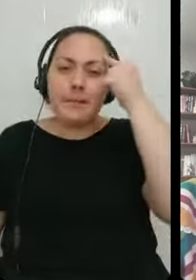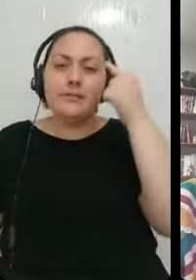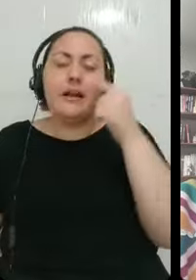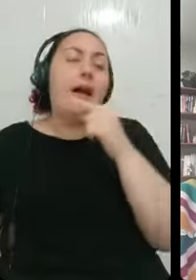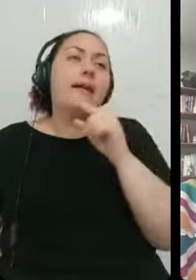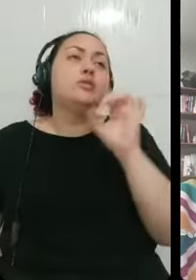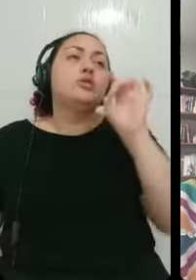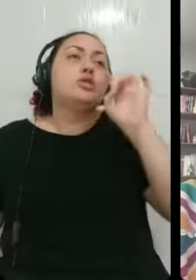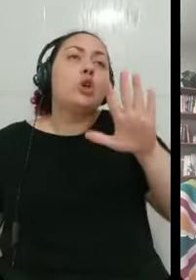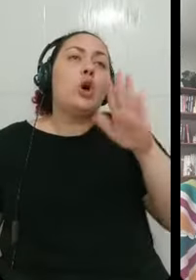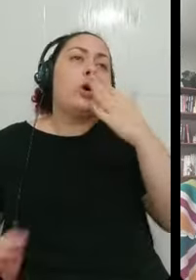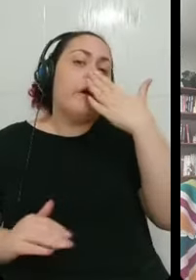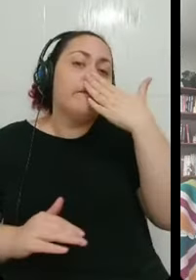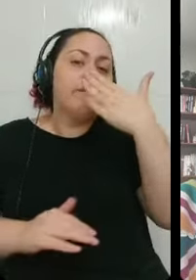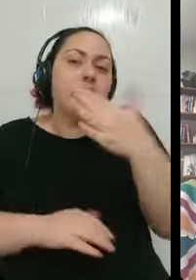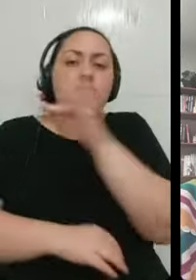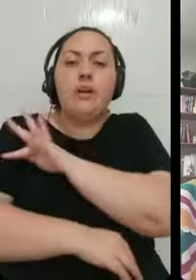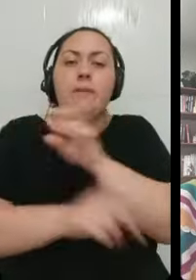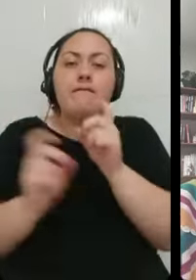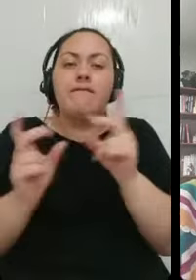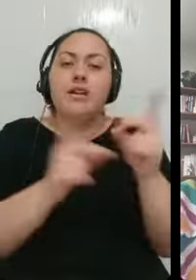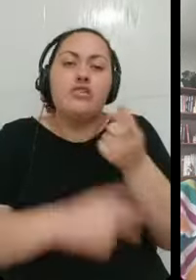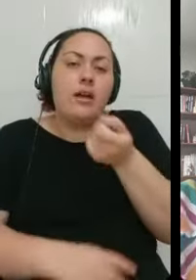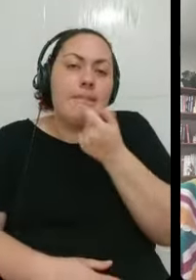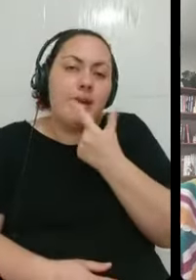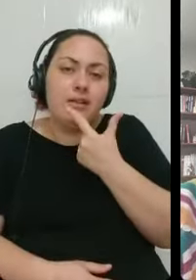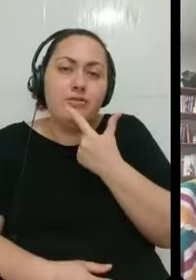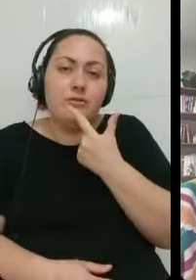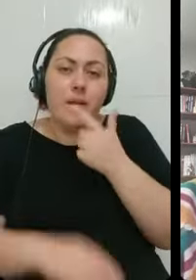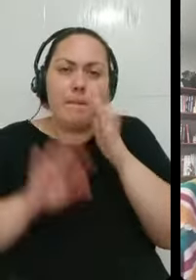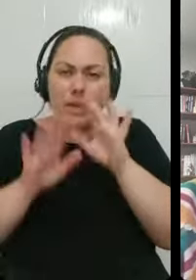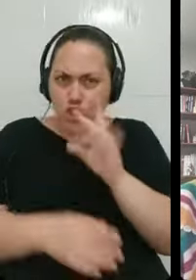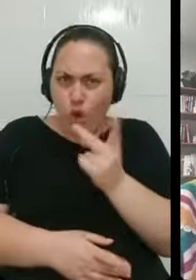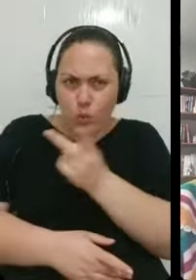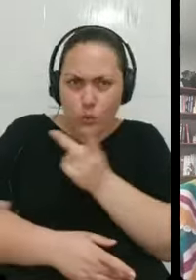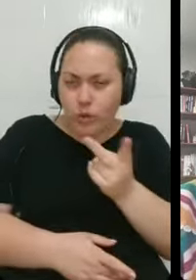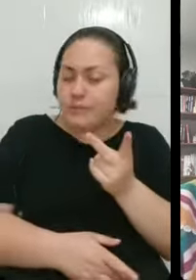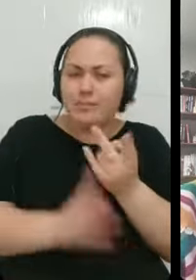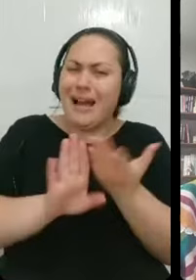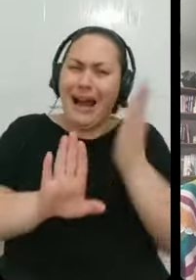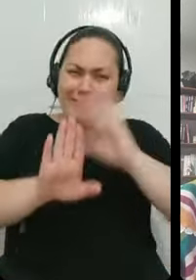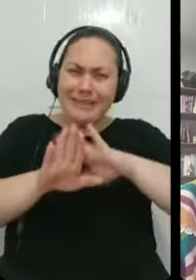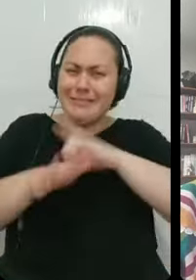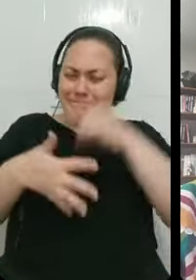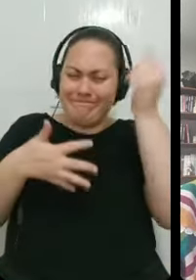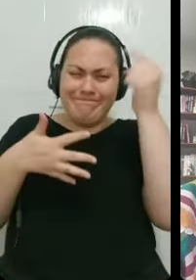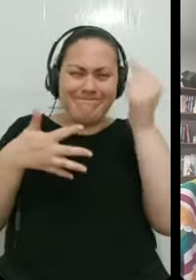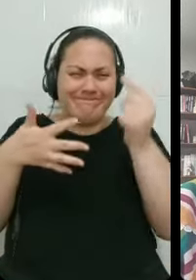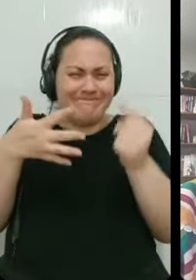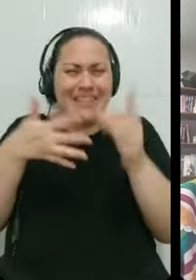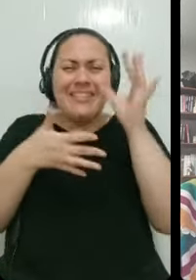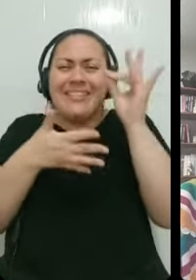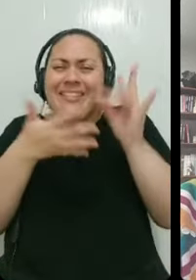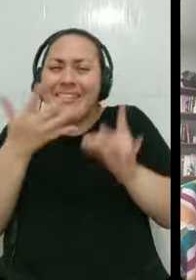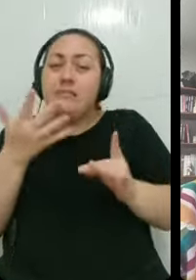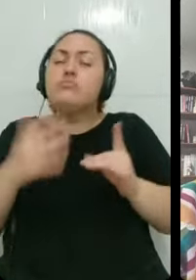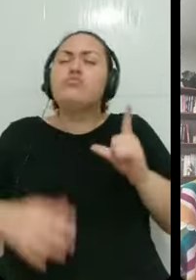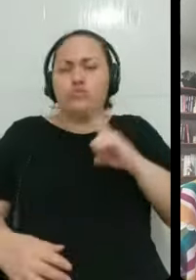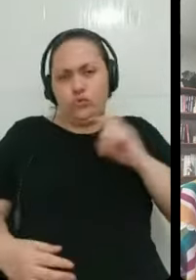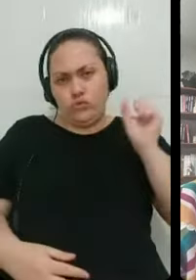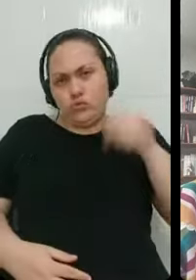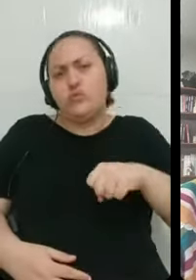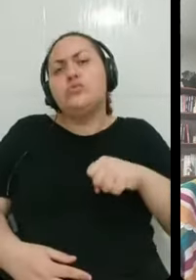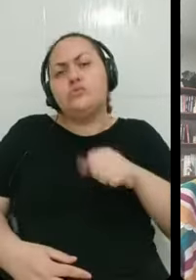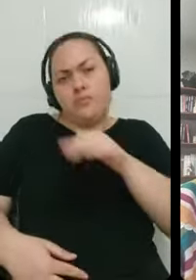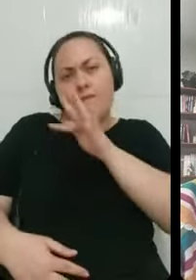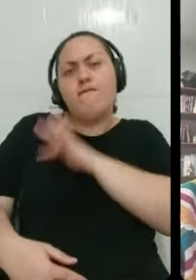só ir para o balcão de uma farmácia, né? Mas é muito mais do que isso, né? Então, a gente sim vai para o